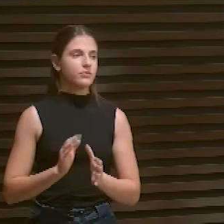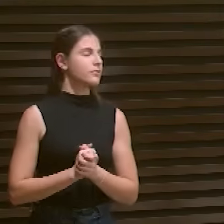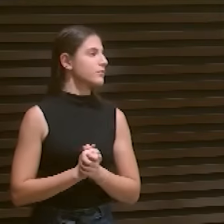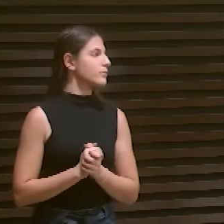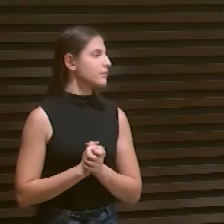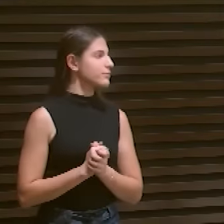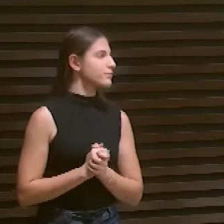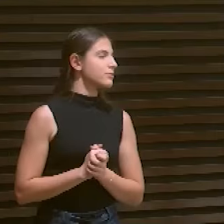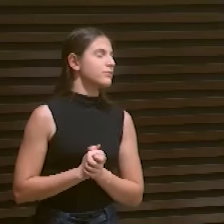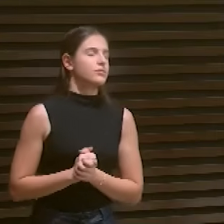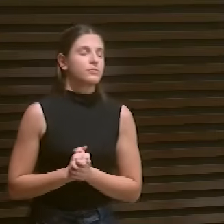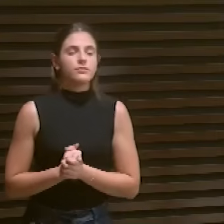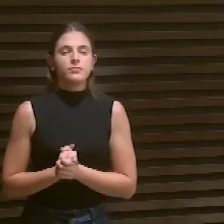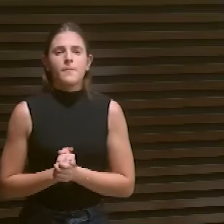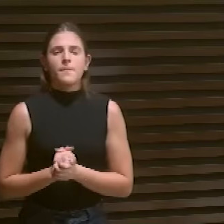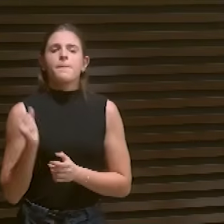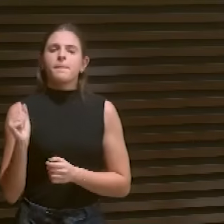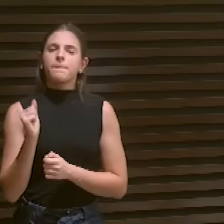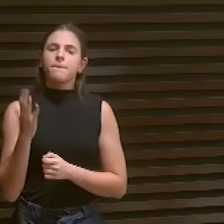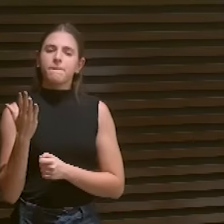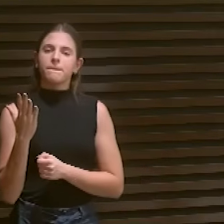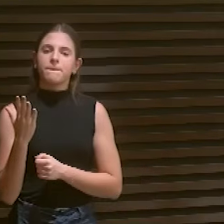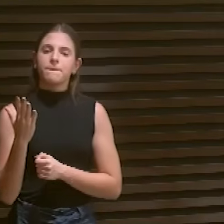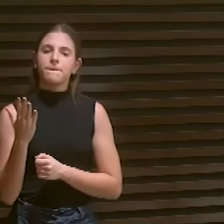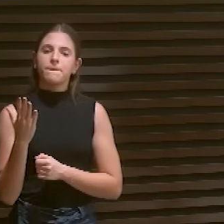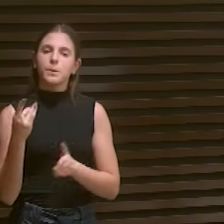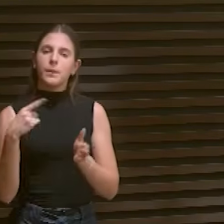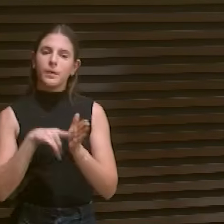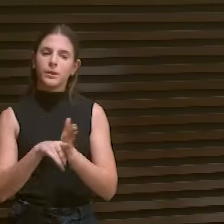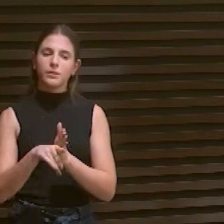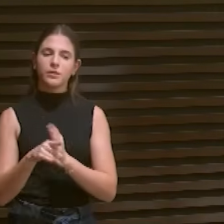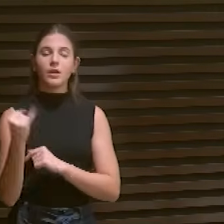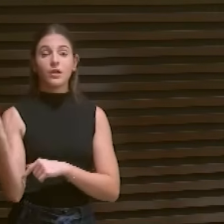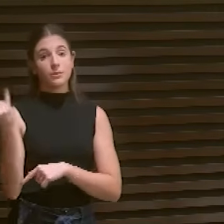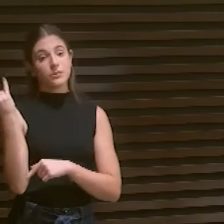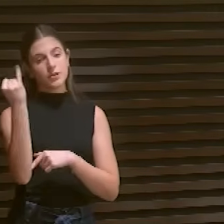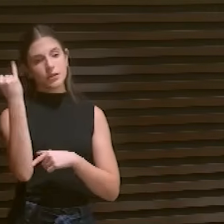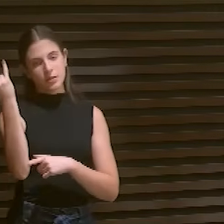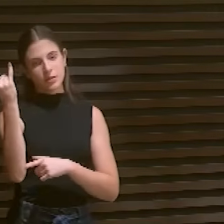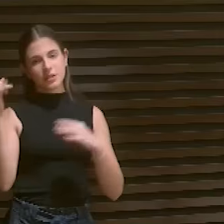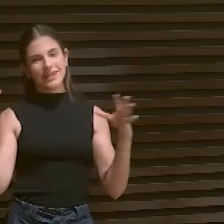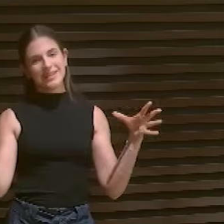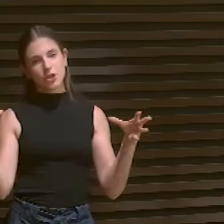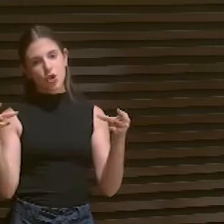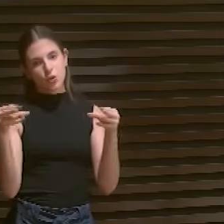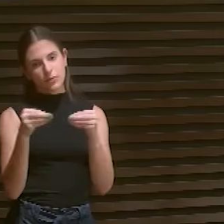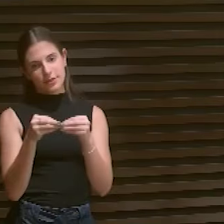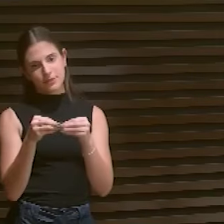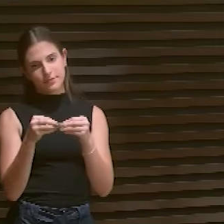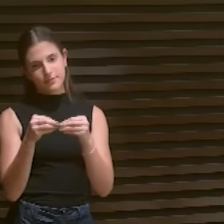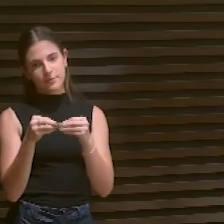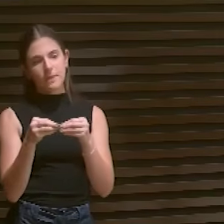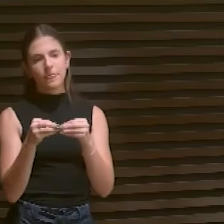Então, finalmente, uma pergunta é importante nesse contexto que nós estamos analisando aqui. Quem consegue fazer a vontade